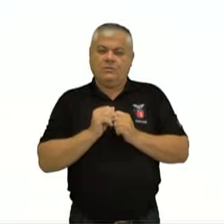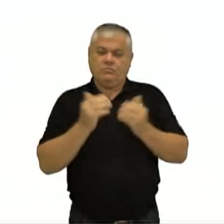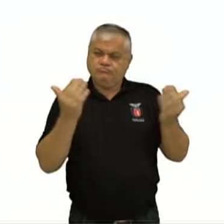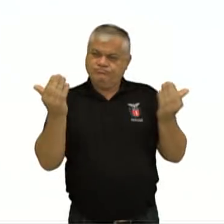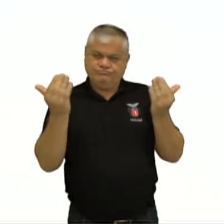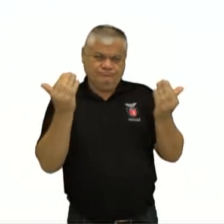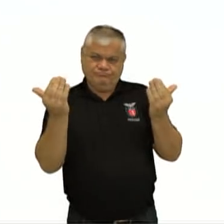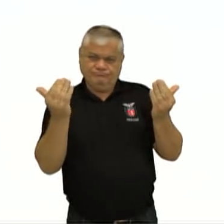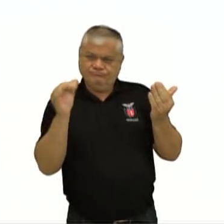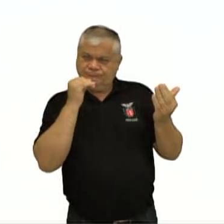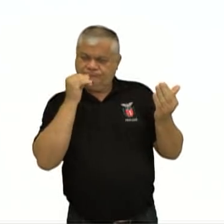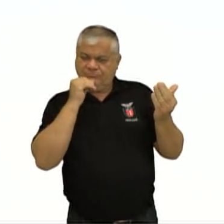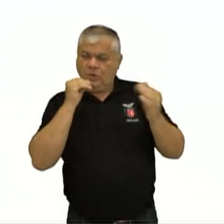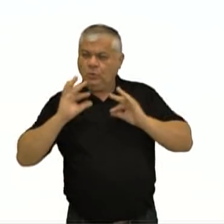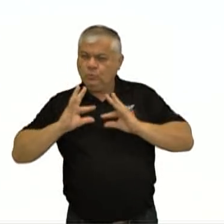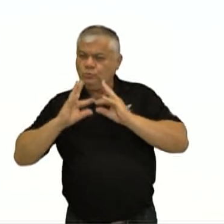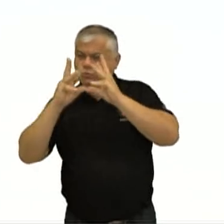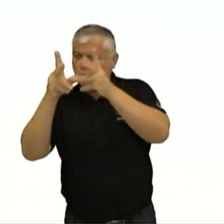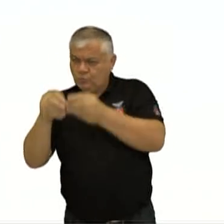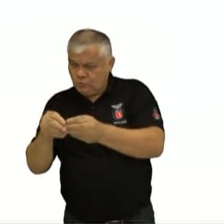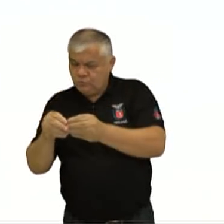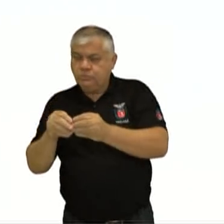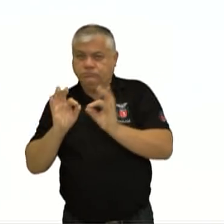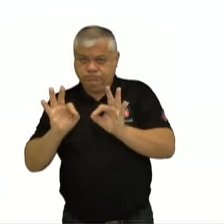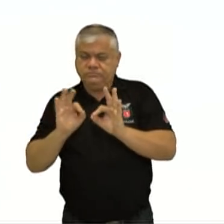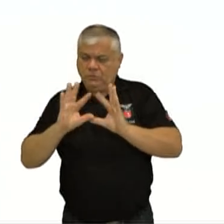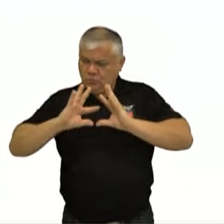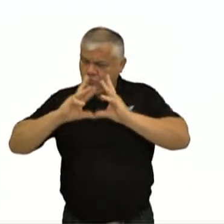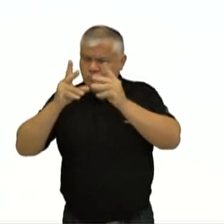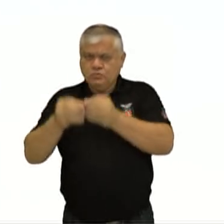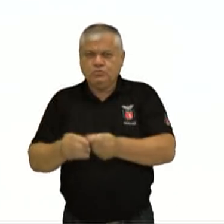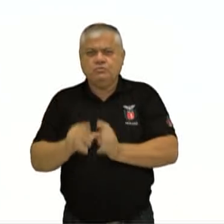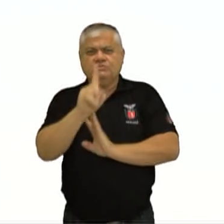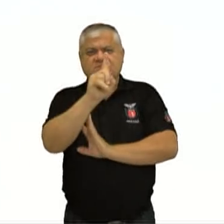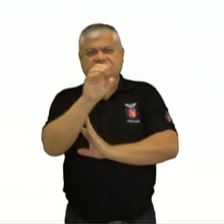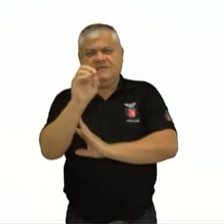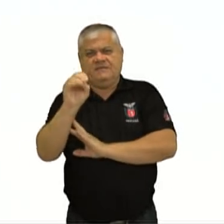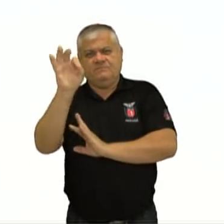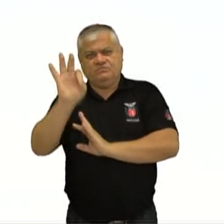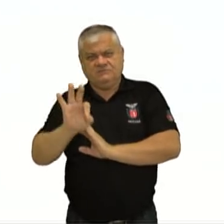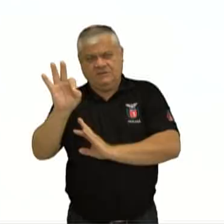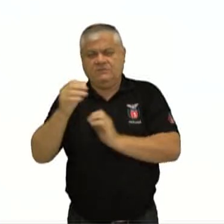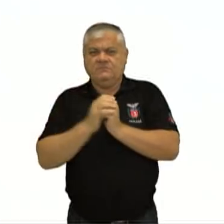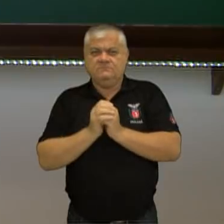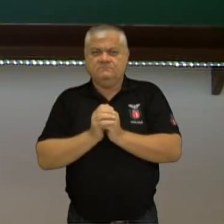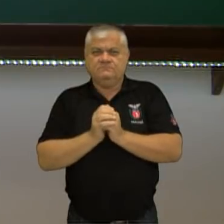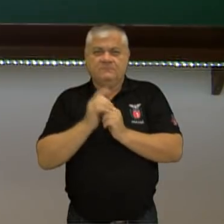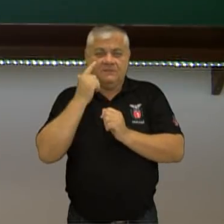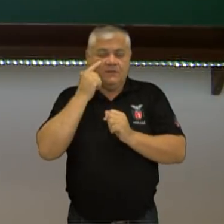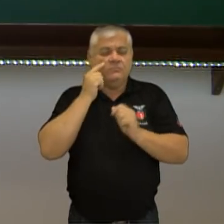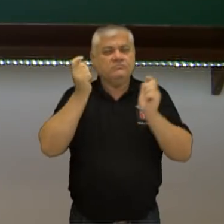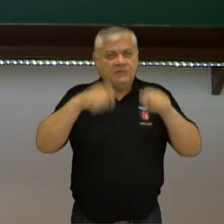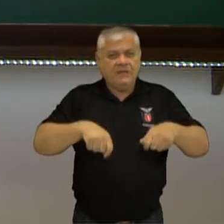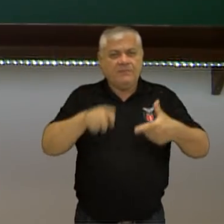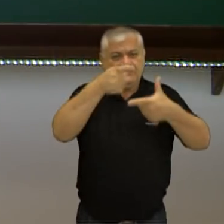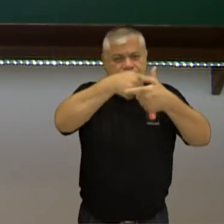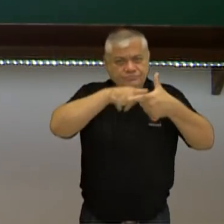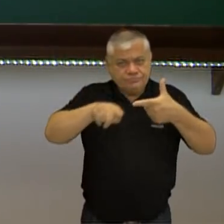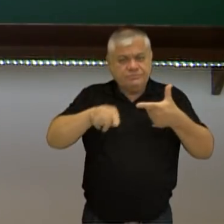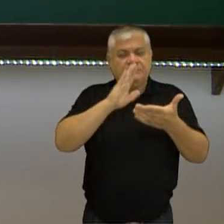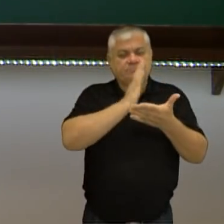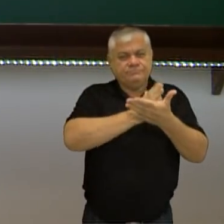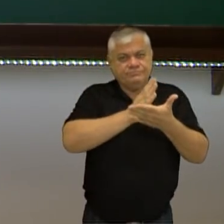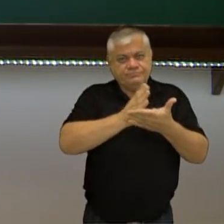ao total, sendo ele um total conhecido ou não, eu posso associar a frações ou aliás,